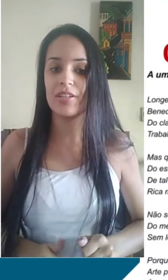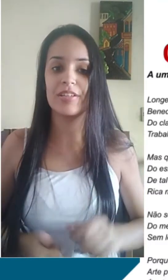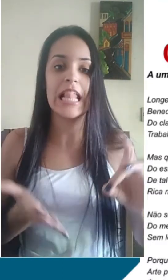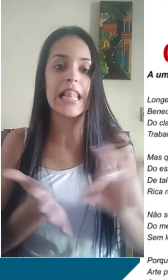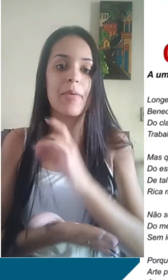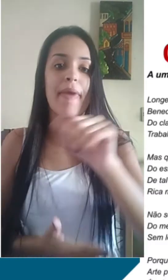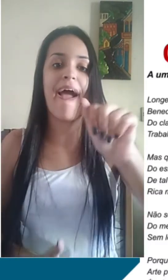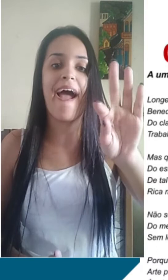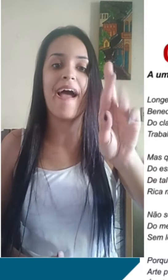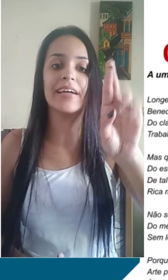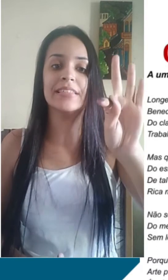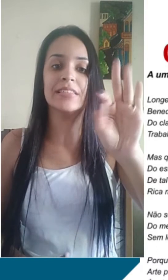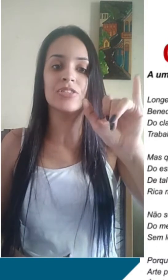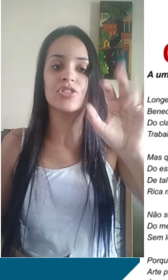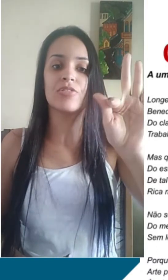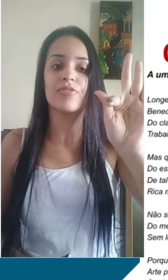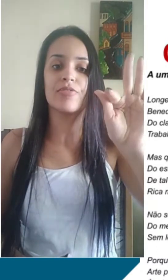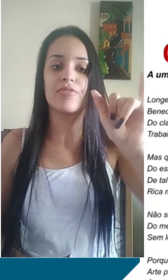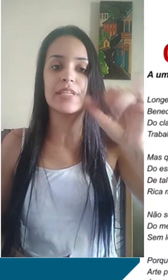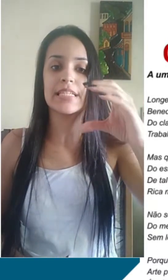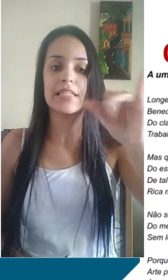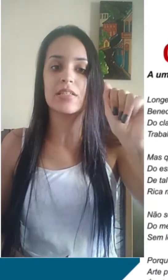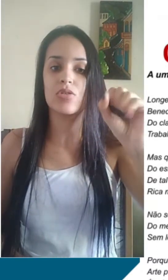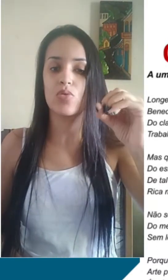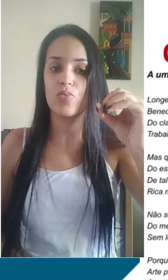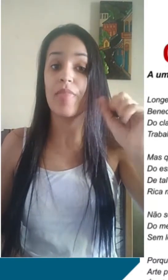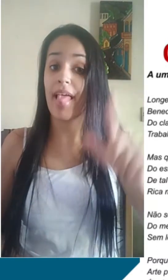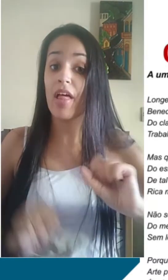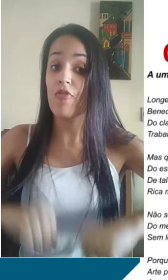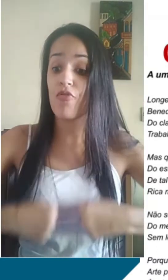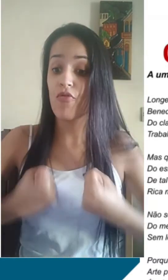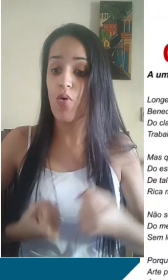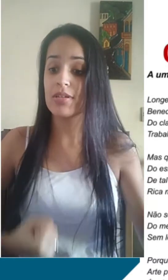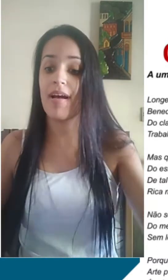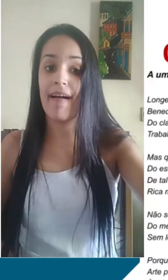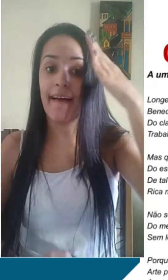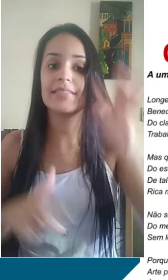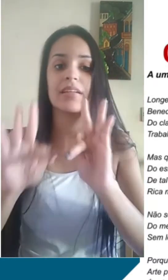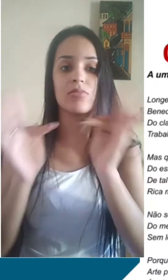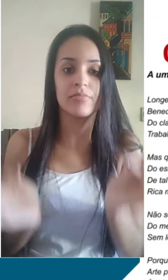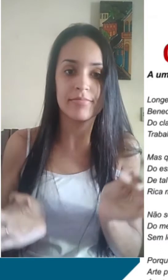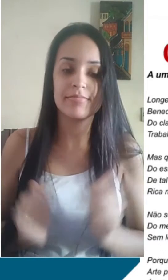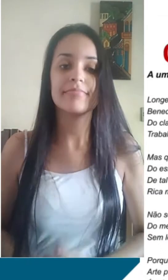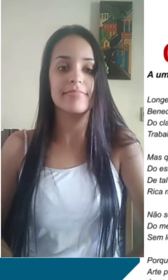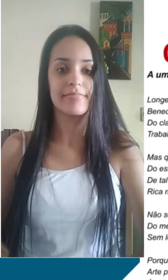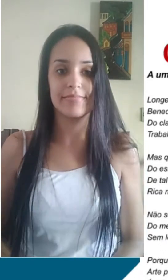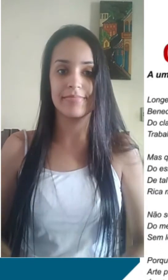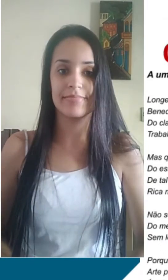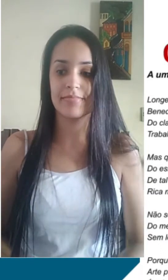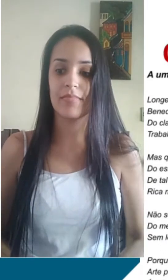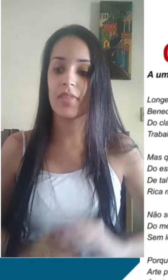a força e a graça da simplicidade. No soneto a um poeta,